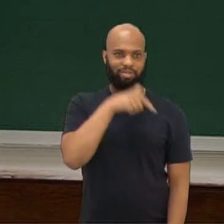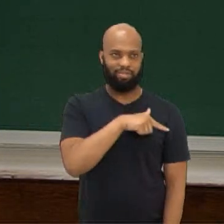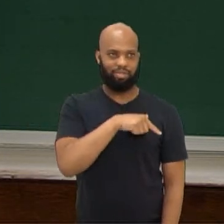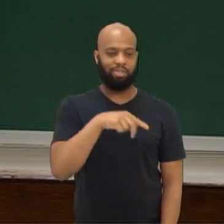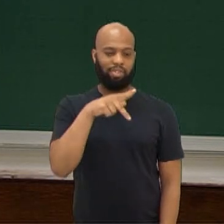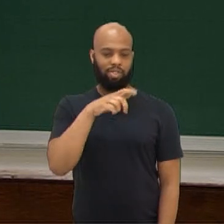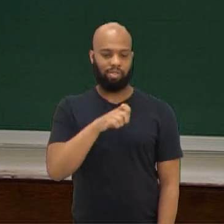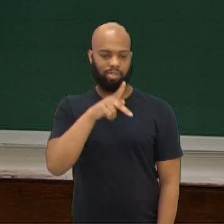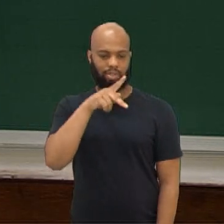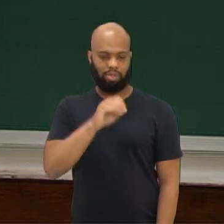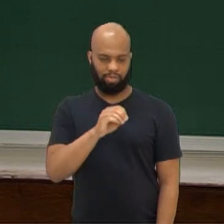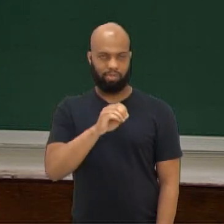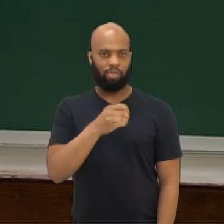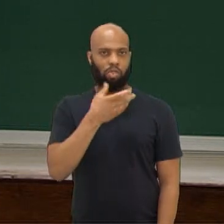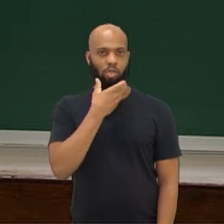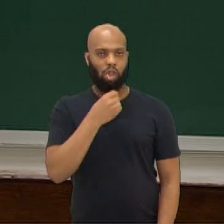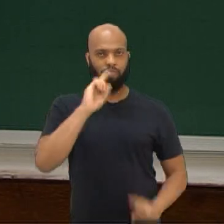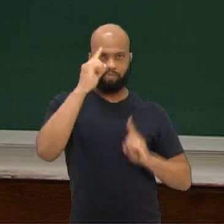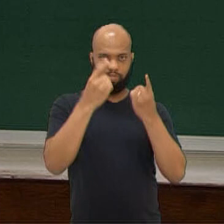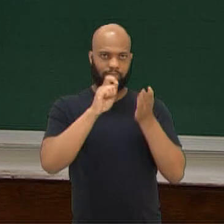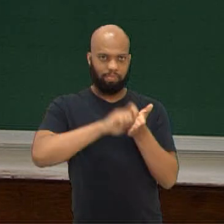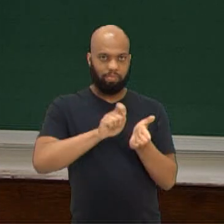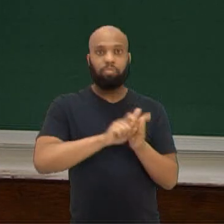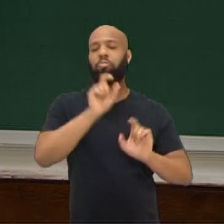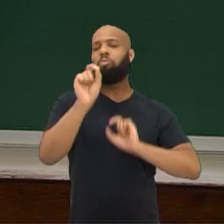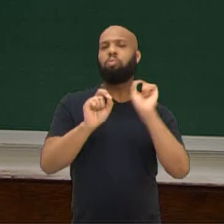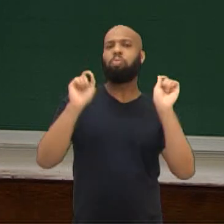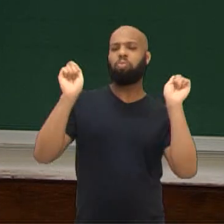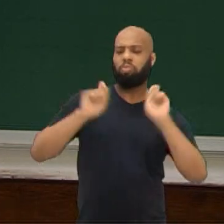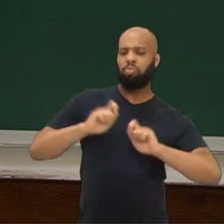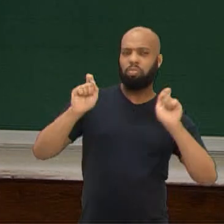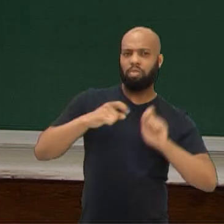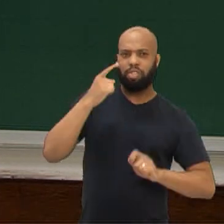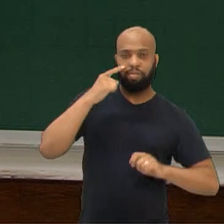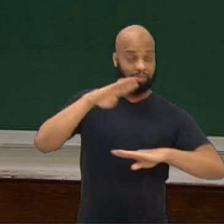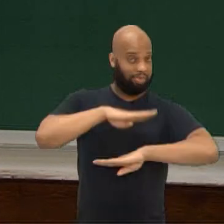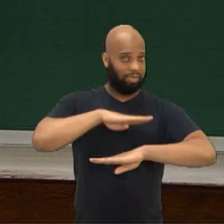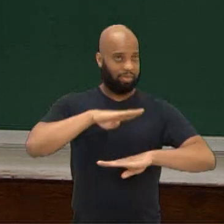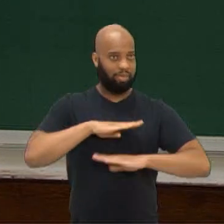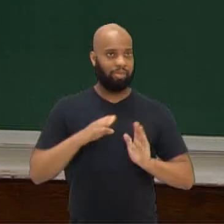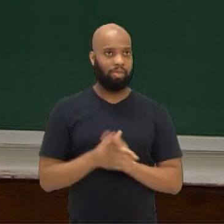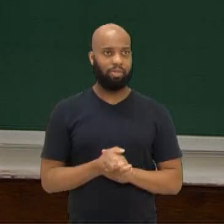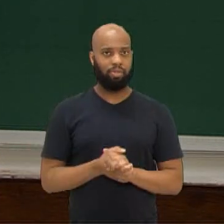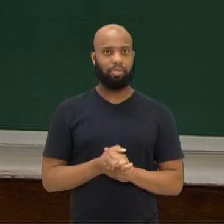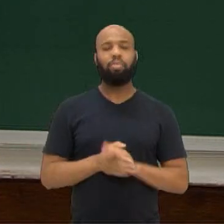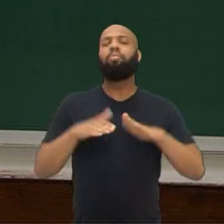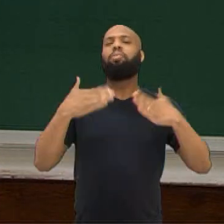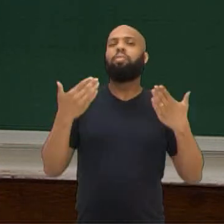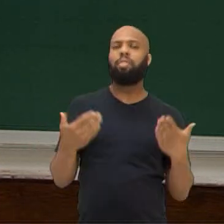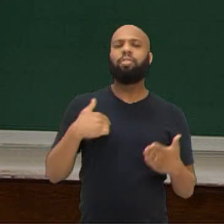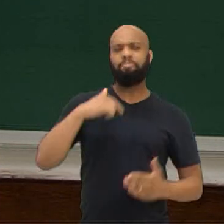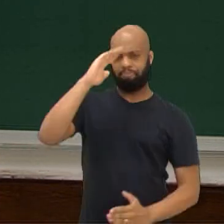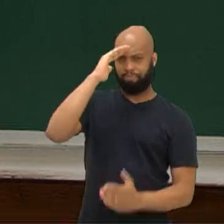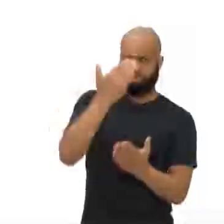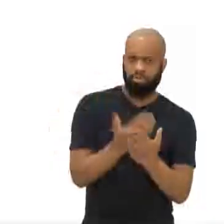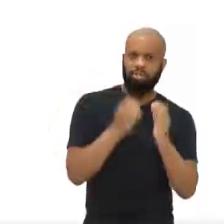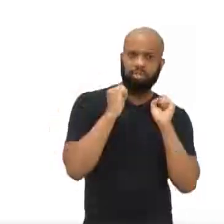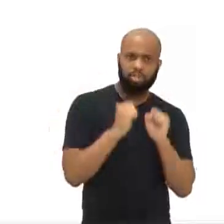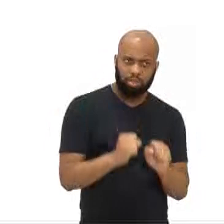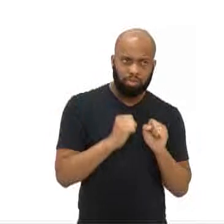esse escritor chileno. Que possibilidades que nós podemos levantar aqui sobre essa situação? Ah, professor, creio que pode